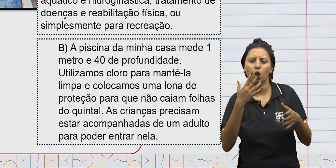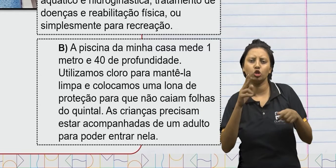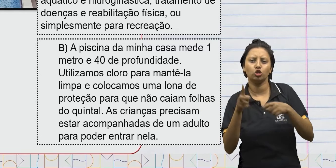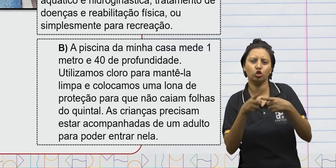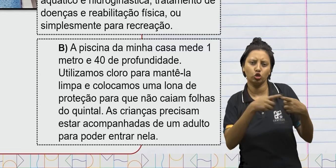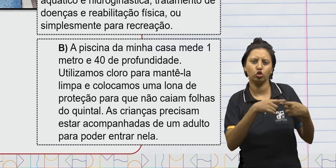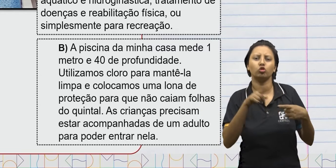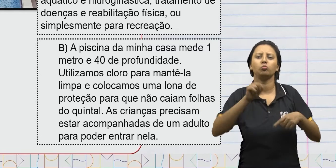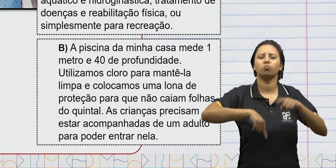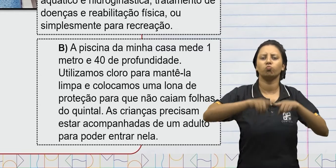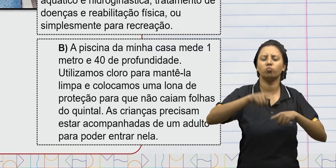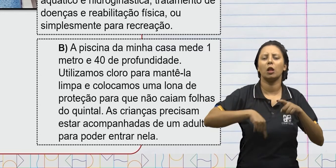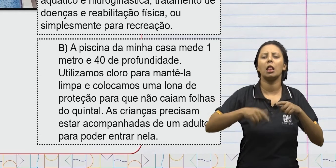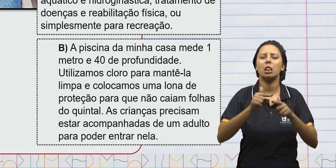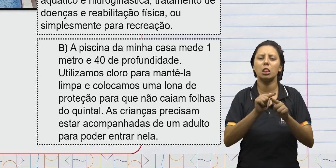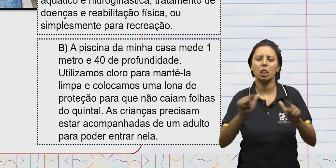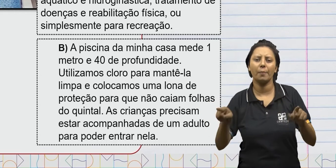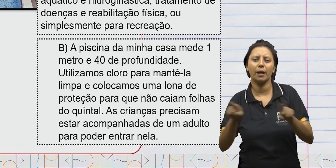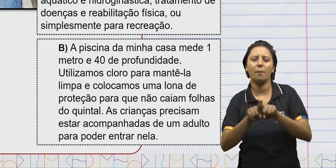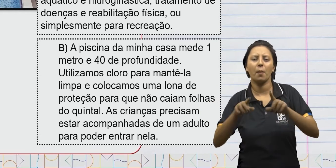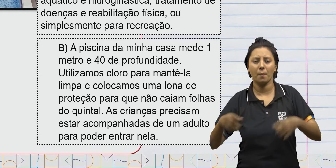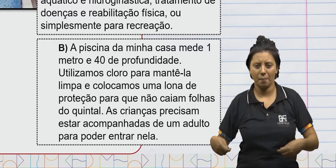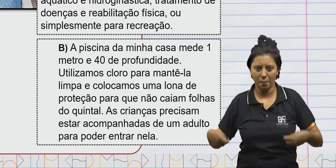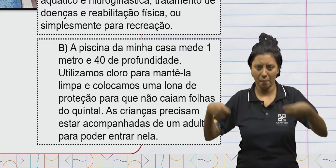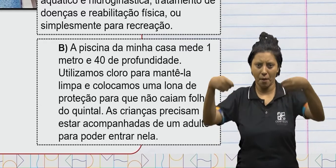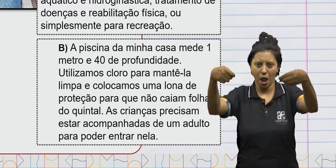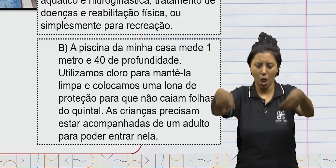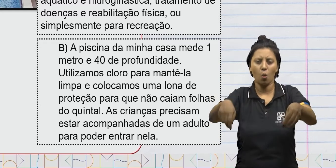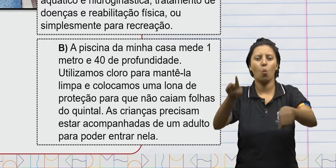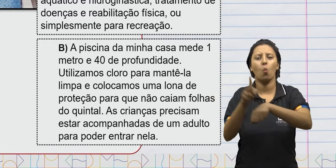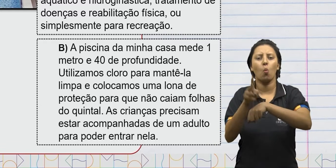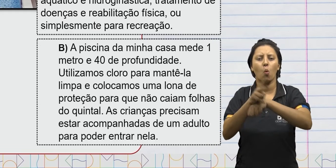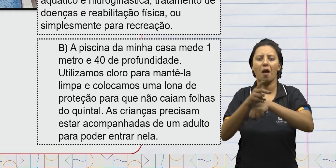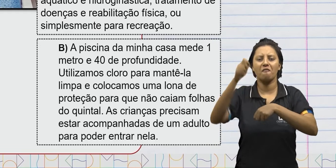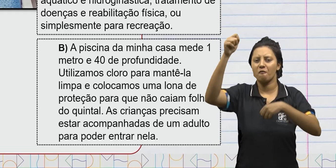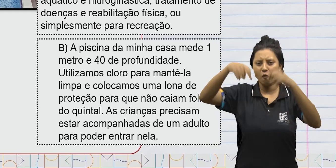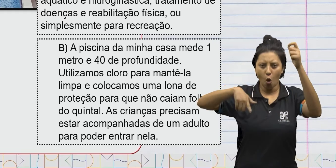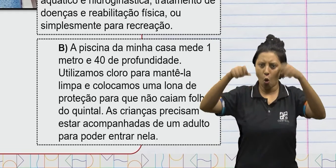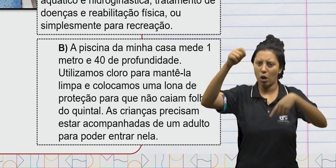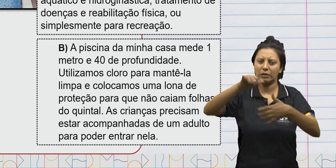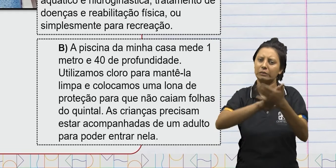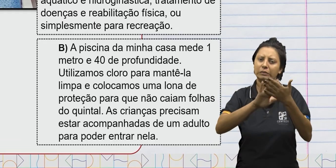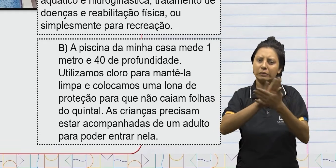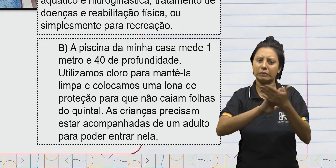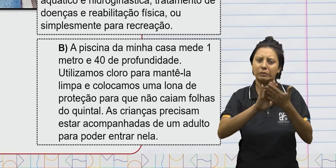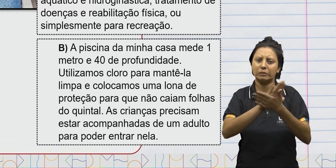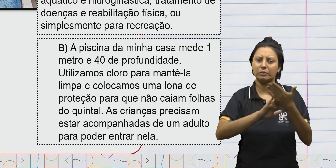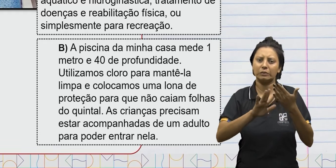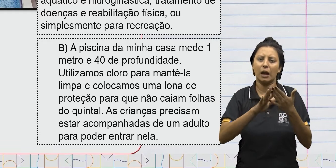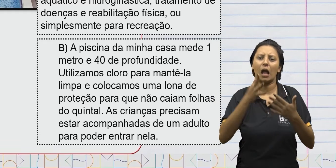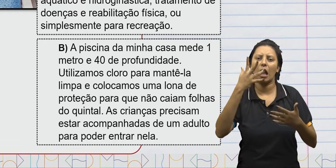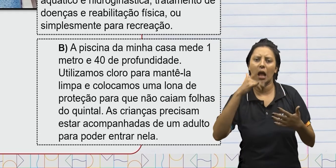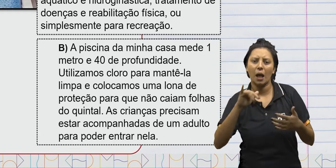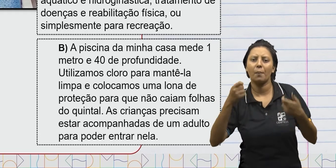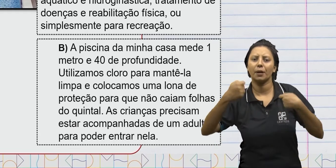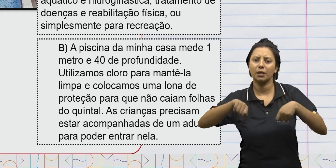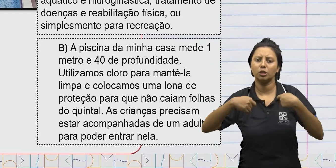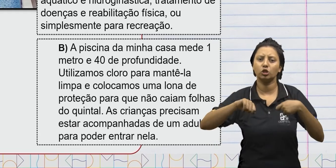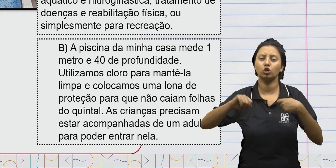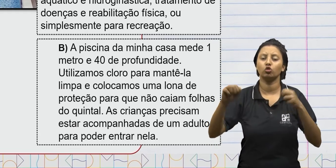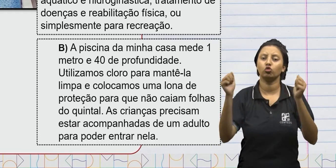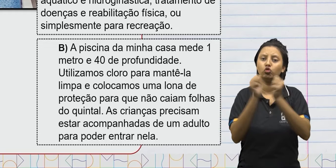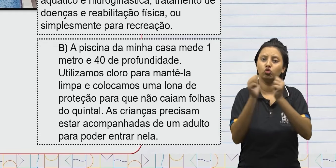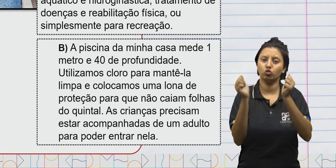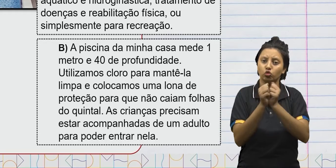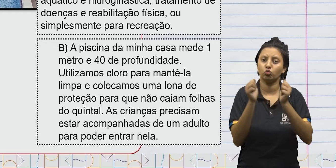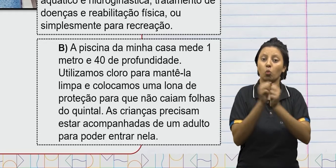mantê-la limpa e colocamos uma lona de proteção para que não caiam folhas do quintal. As crianças precisam estar